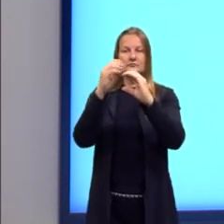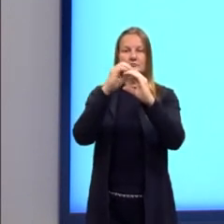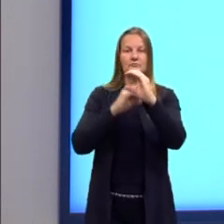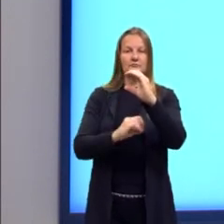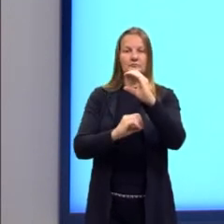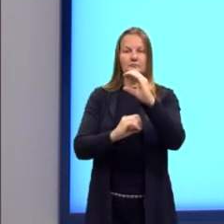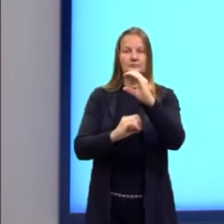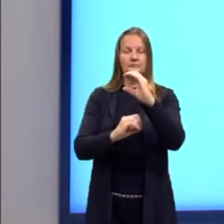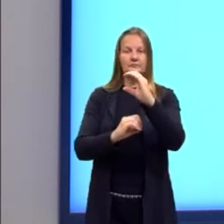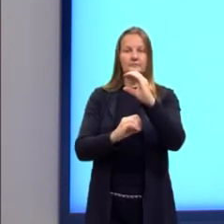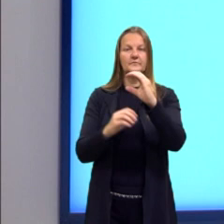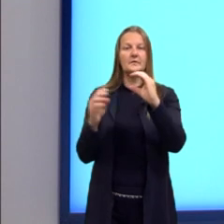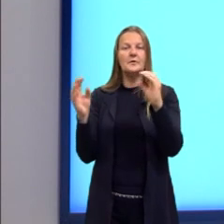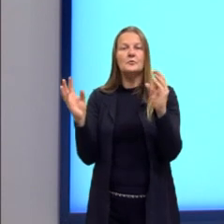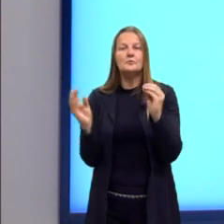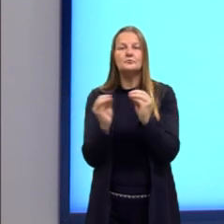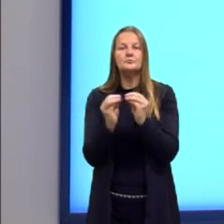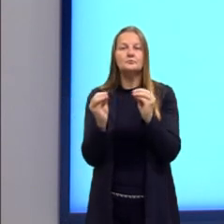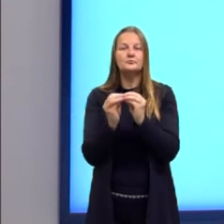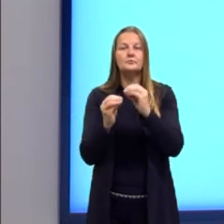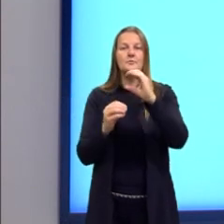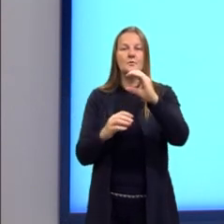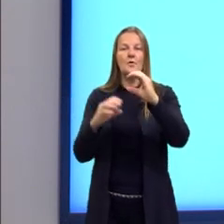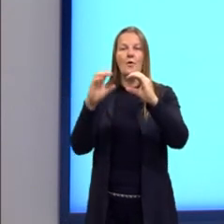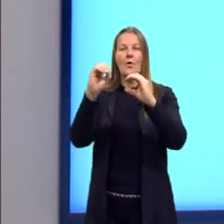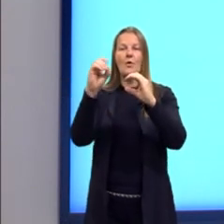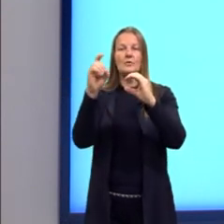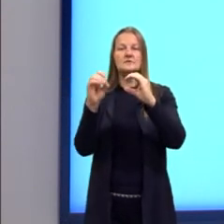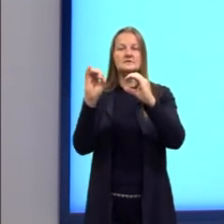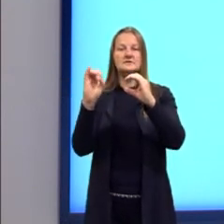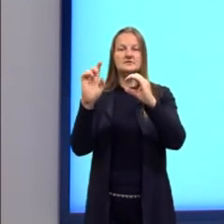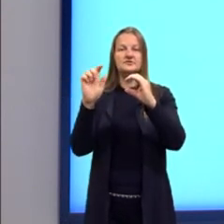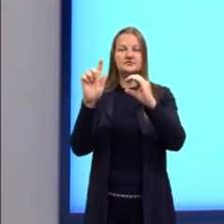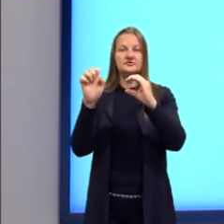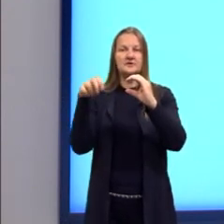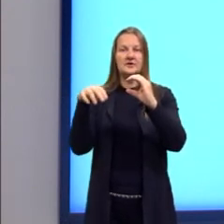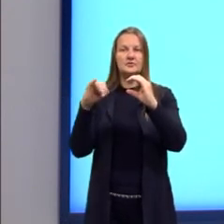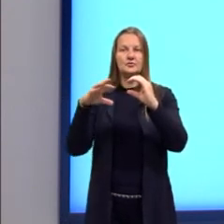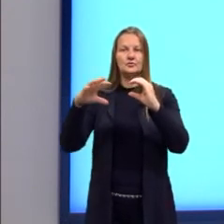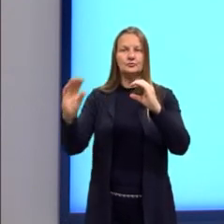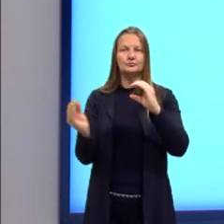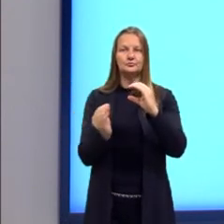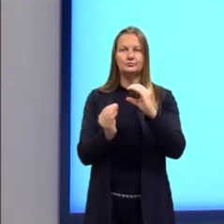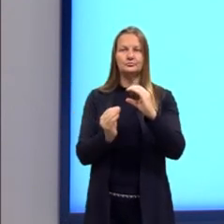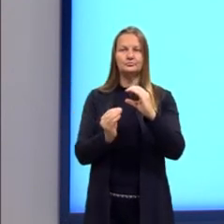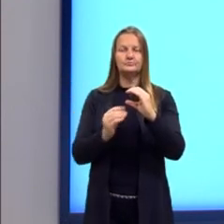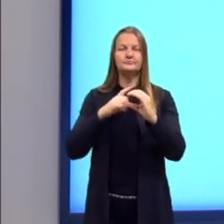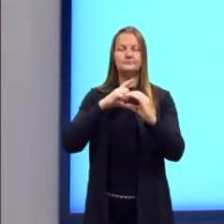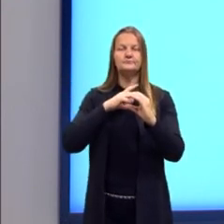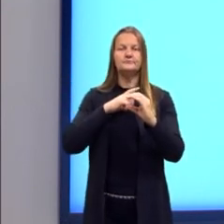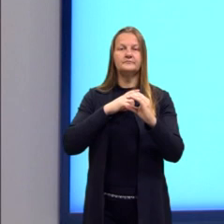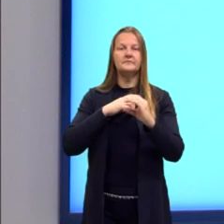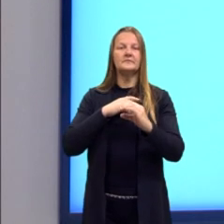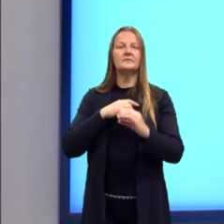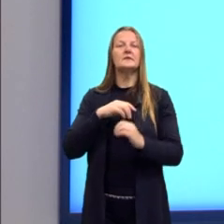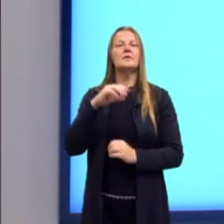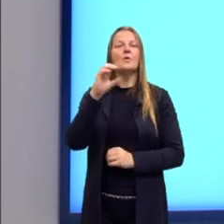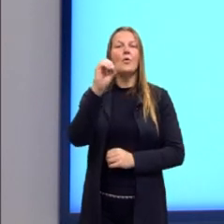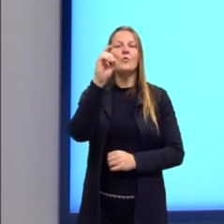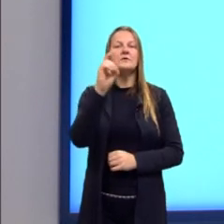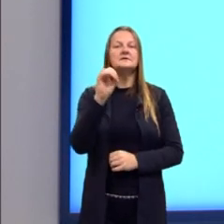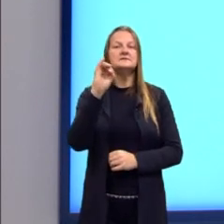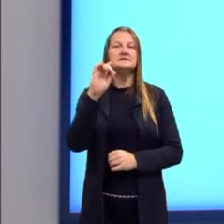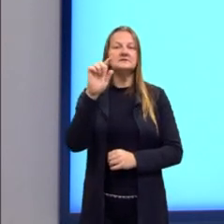Eu acrescento também na estrutura o oxigênio então Quanto tem um oxigênio eu estou falando de funções